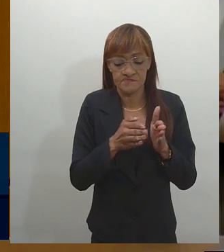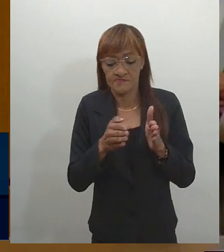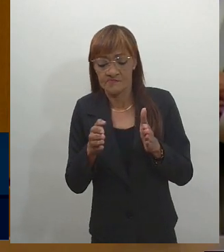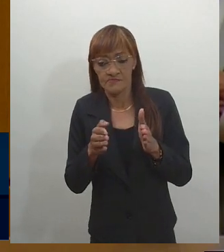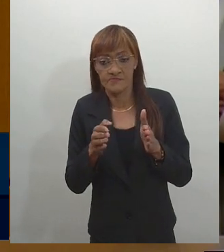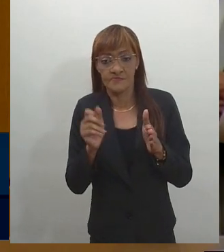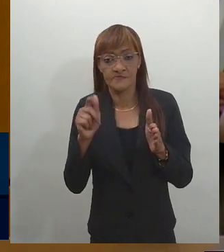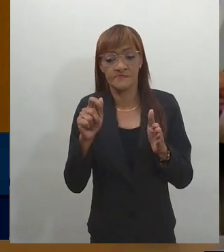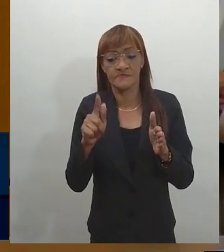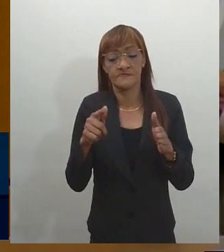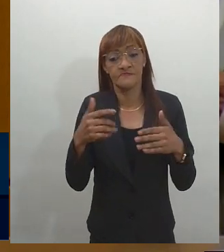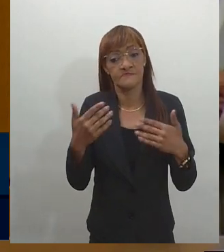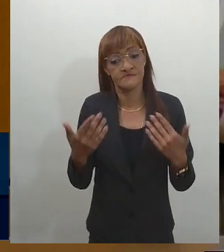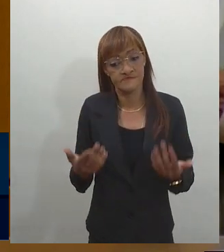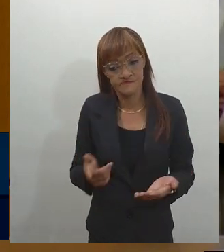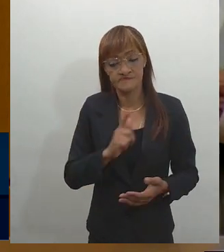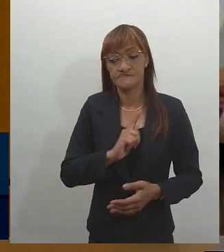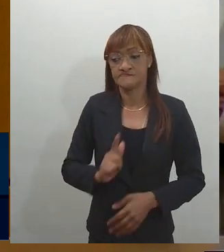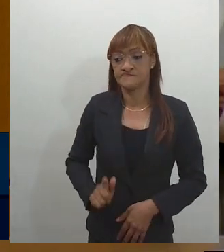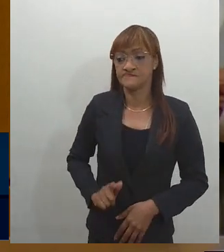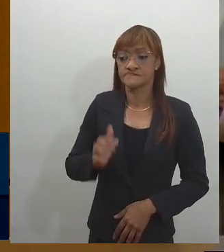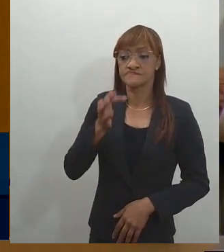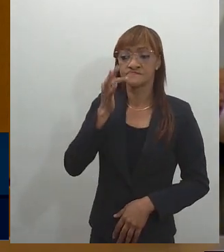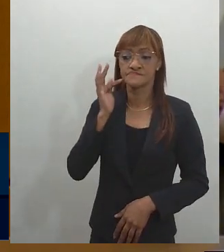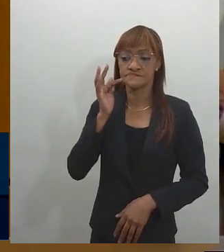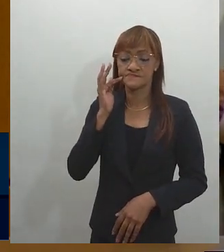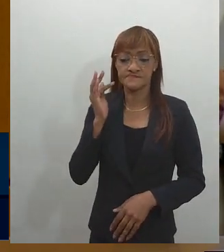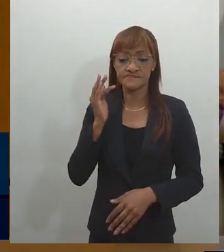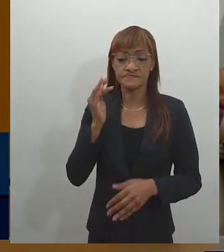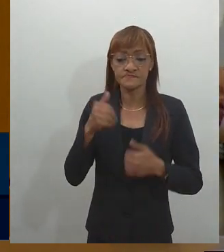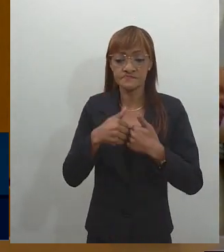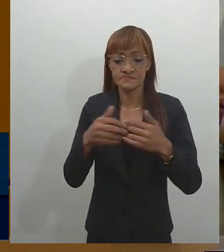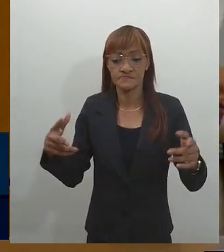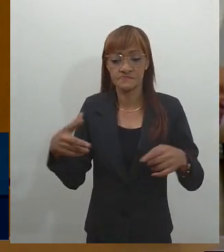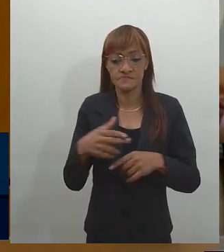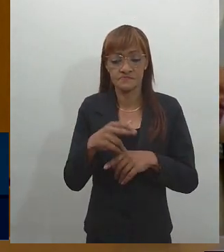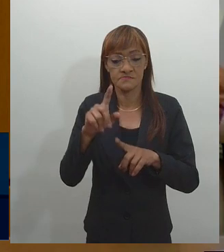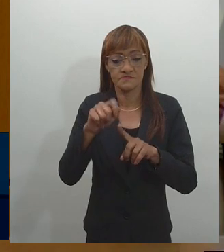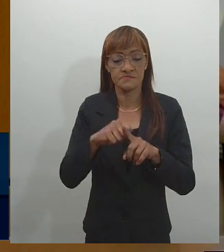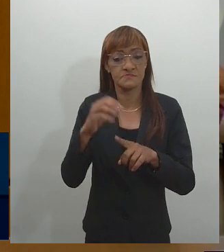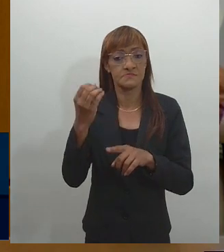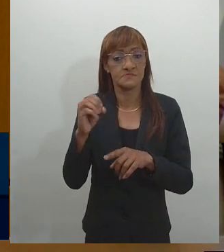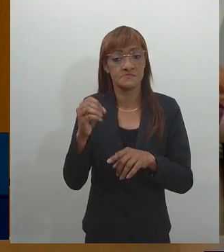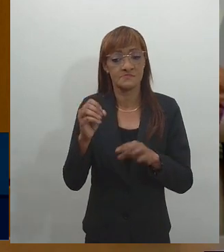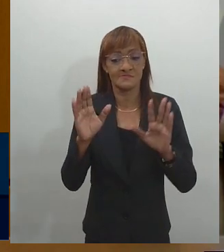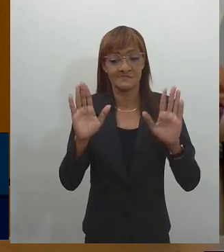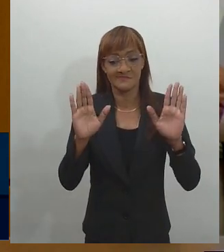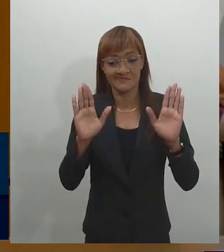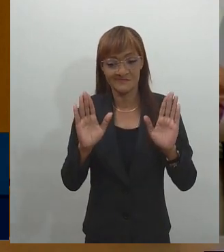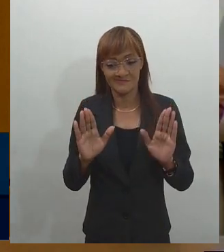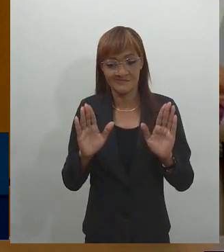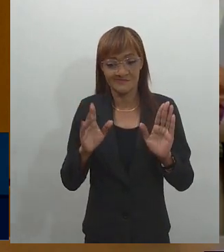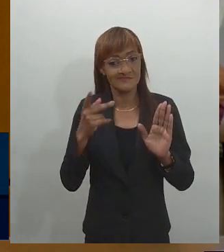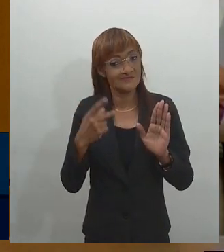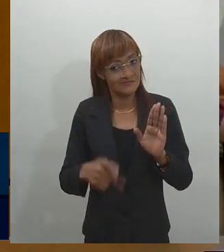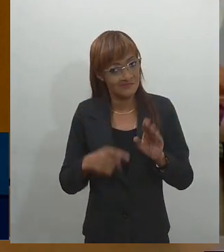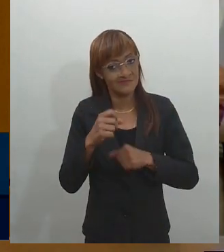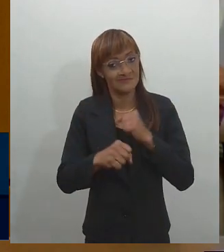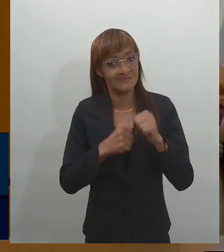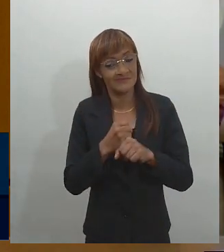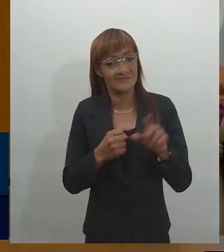vai inaugurar essa obra em outubro. Só espero que seja outubro desse ano, e não outubro, né, de anos que